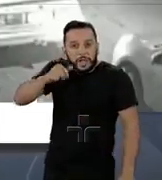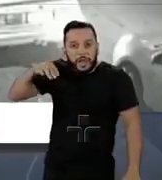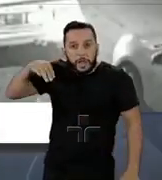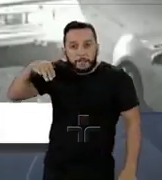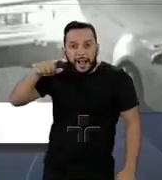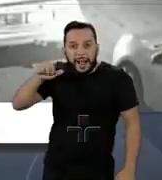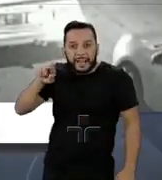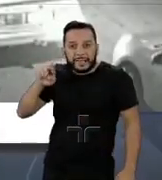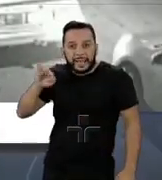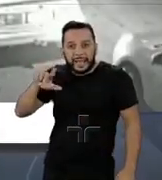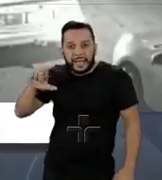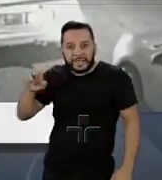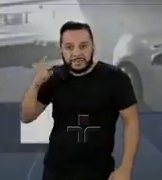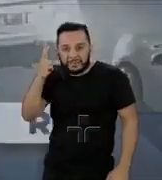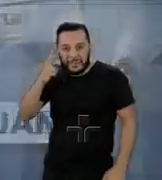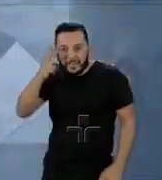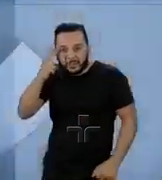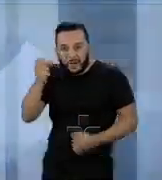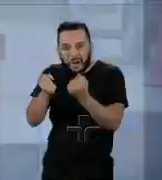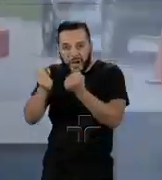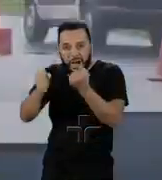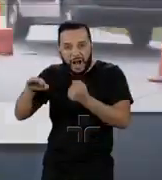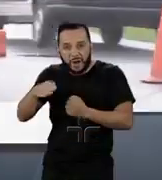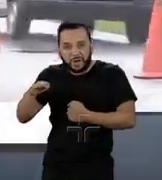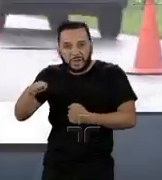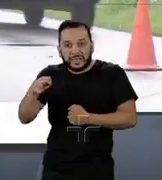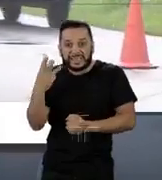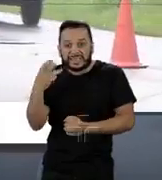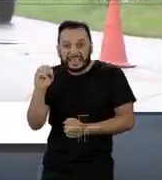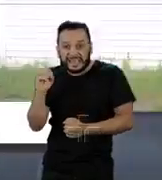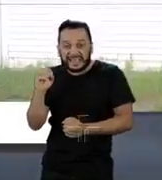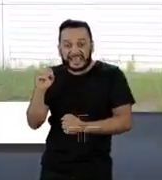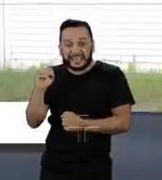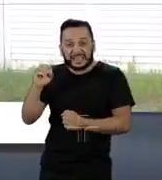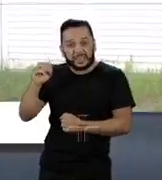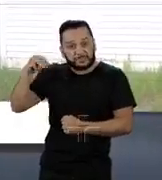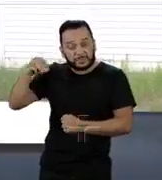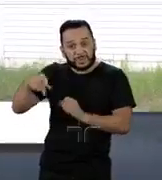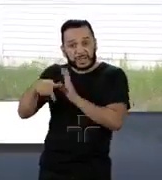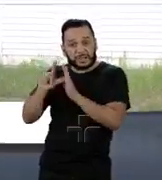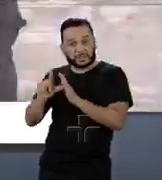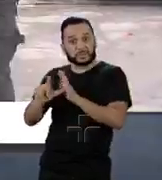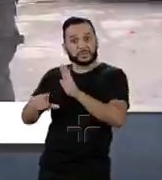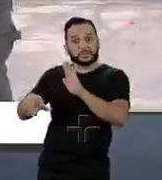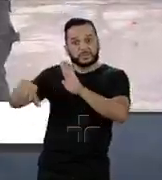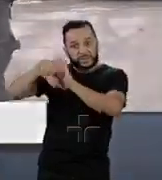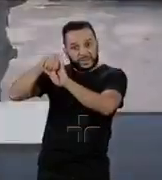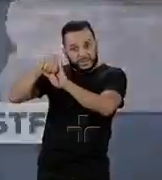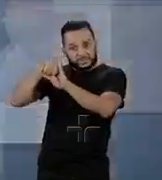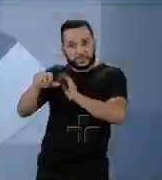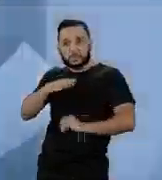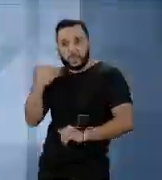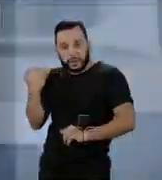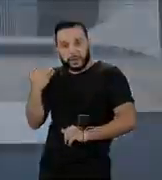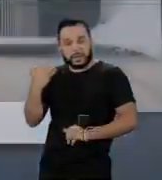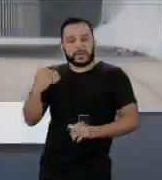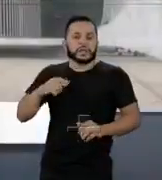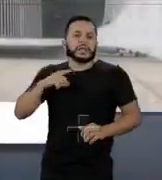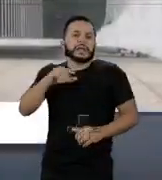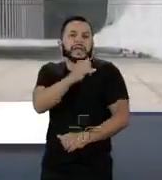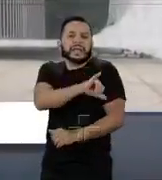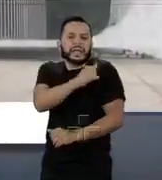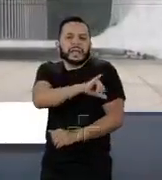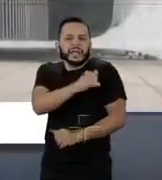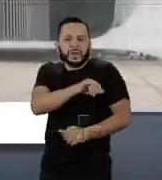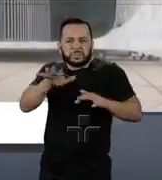carro 30 minutos antes do crime. Intervenção federal no Rio completa um mês sem grandes resultados. O plenário